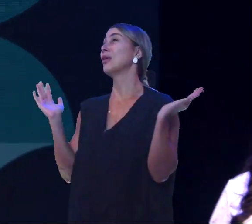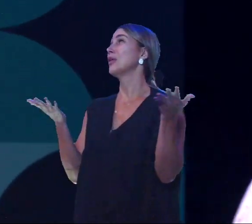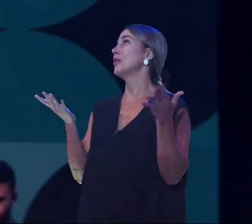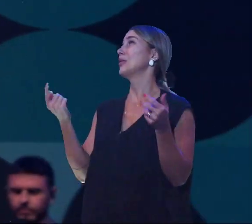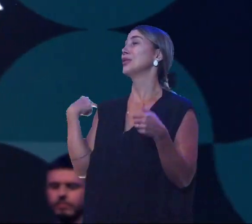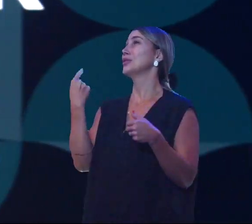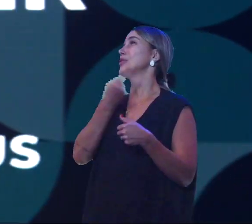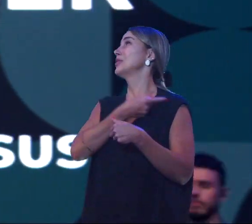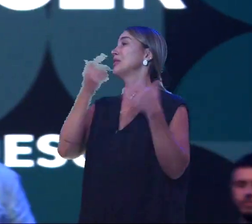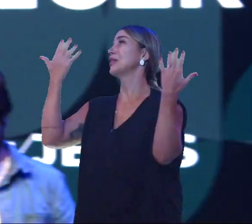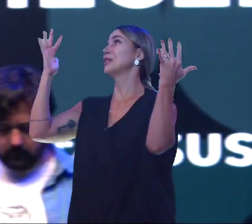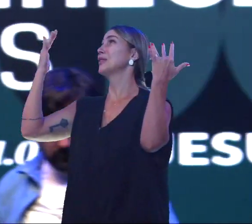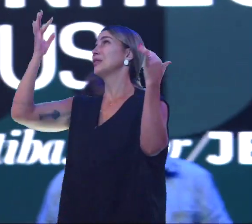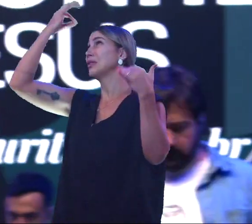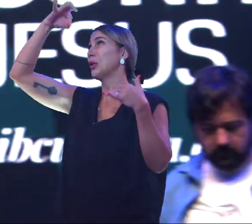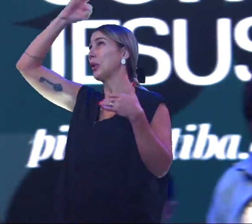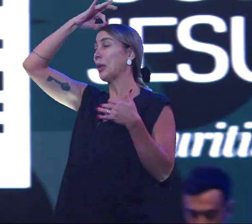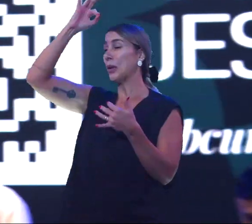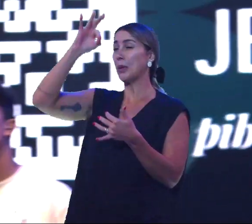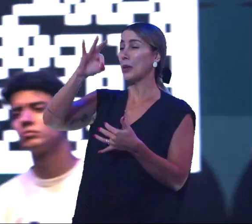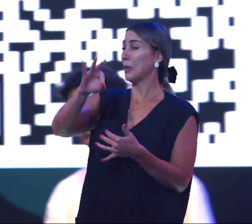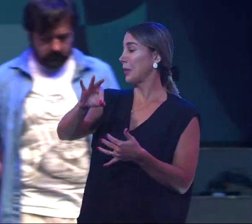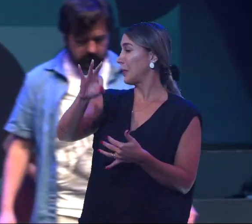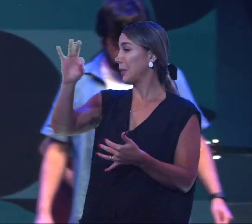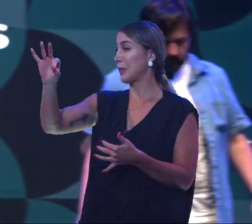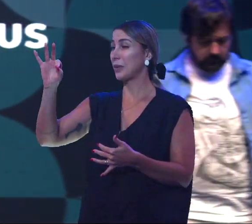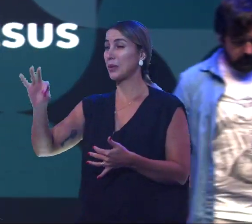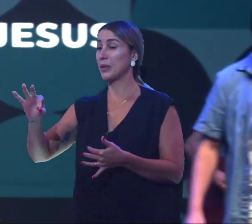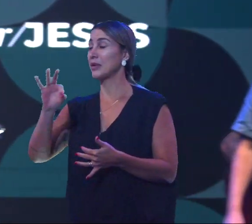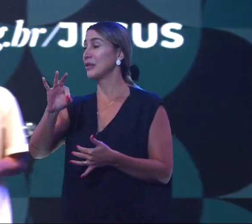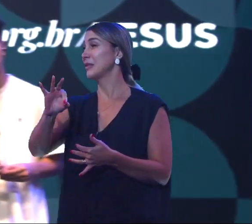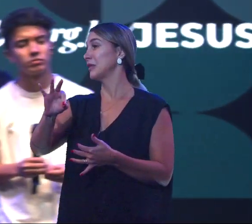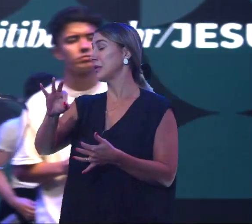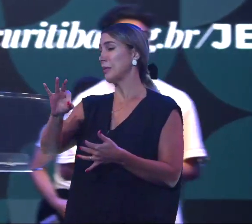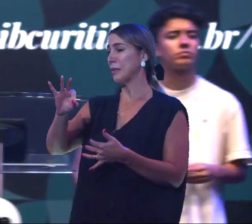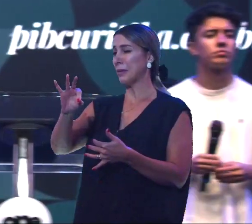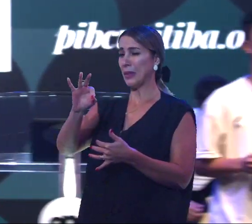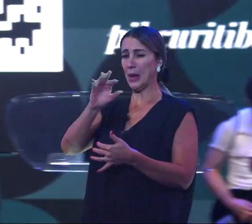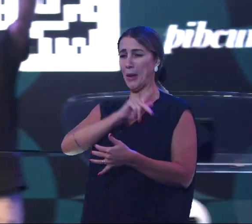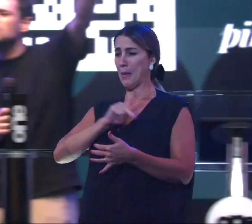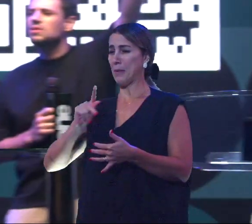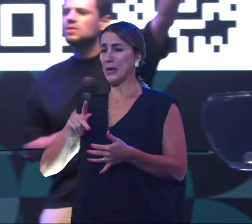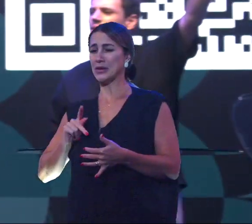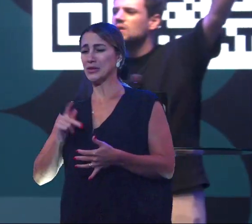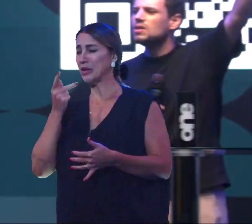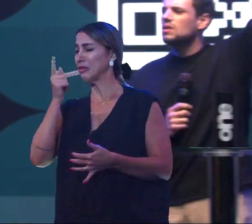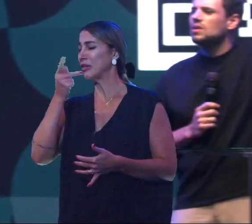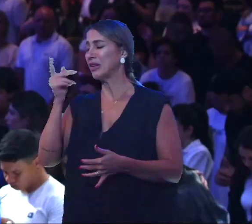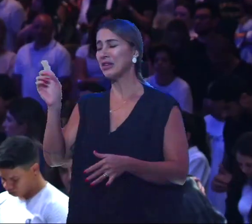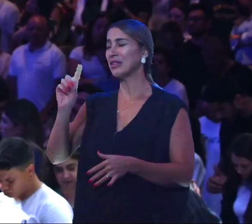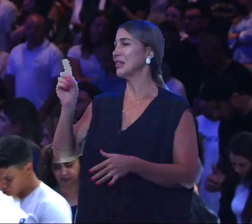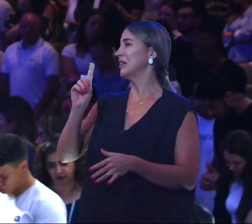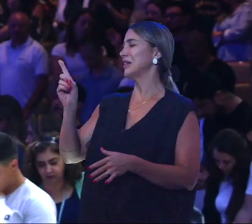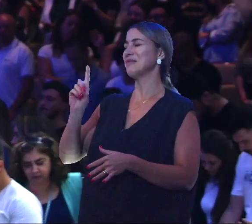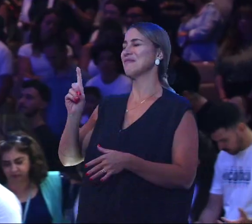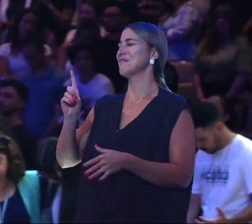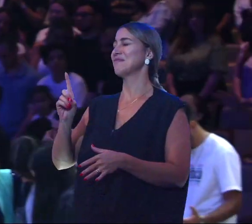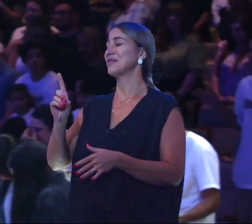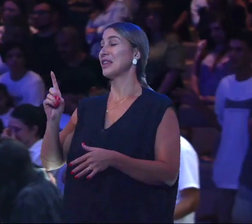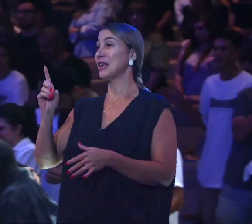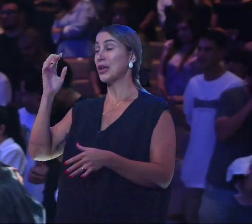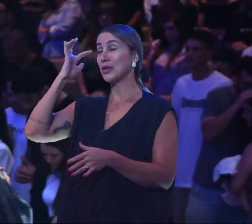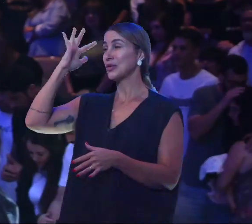próprio Espírito, não por uma mensagem de um pastor, dos sonhos, visões, desejos, ímpetos colocados nos nossos